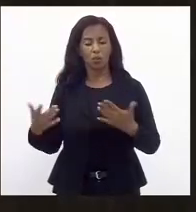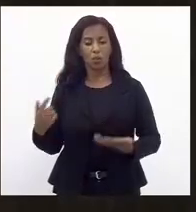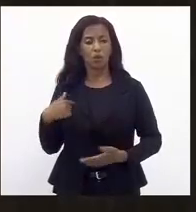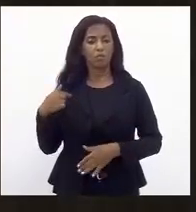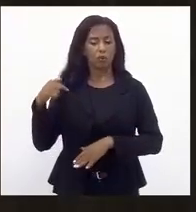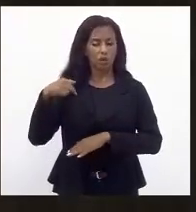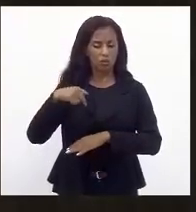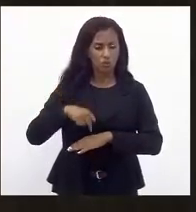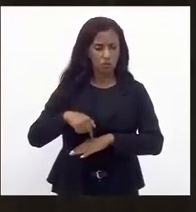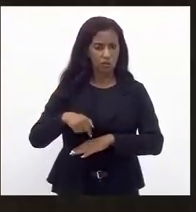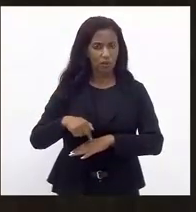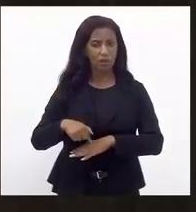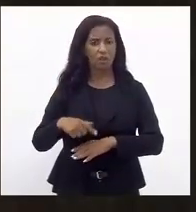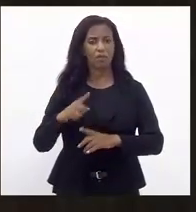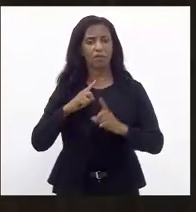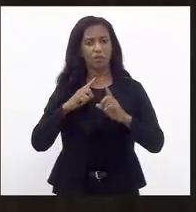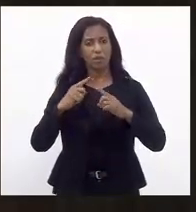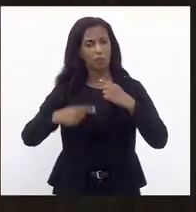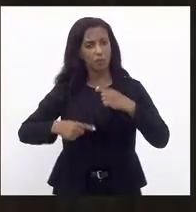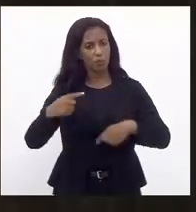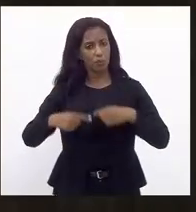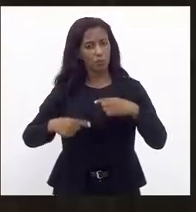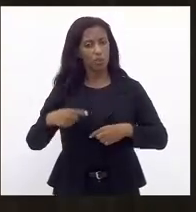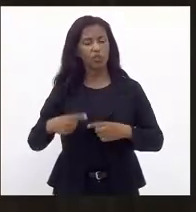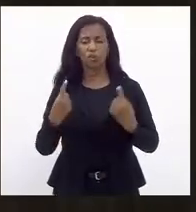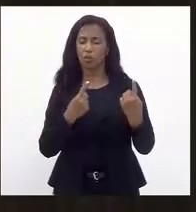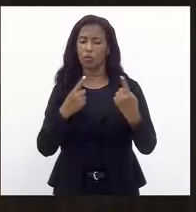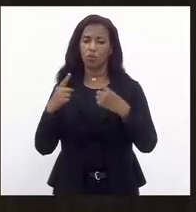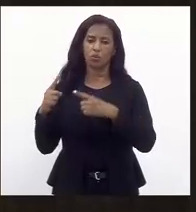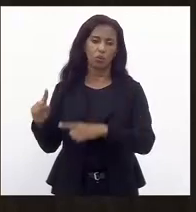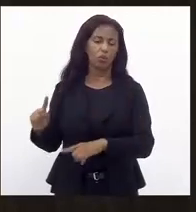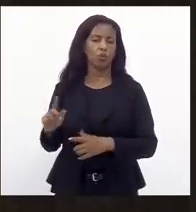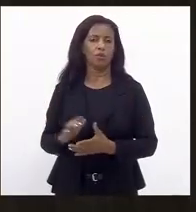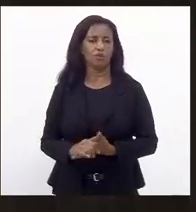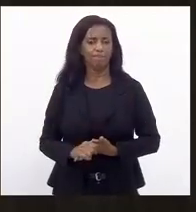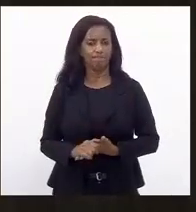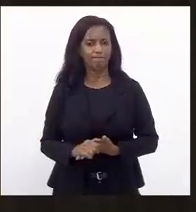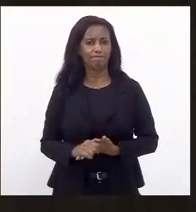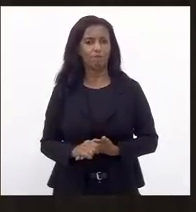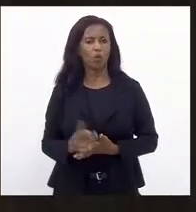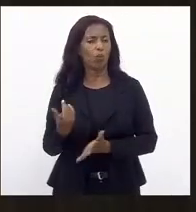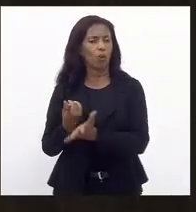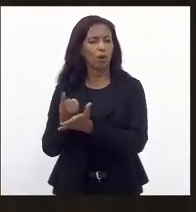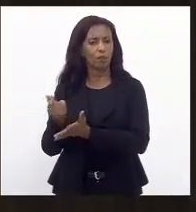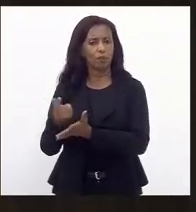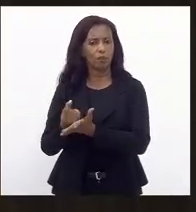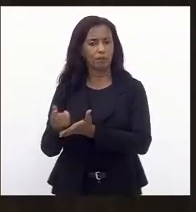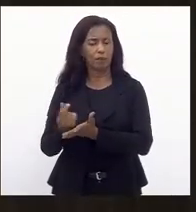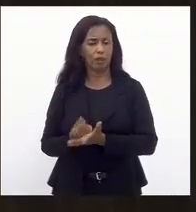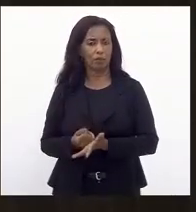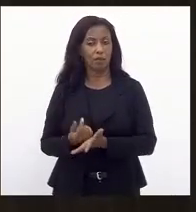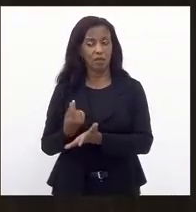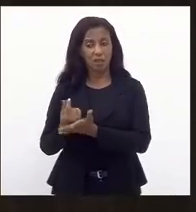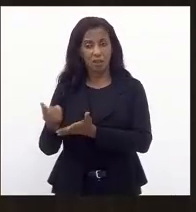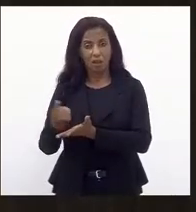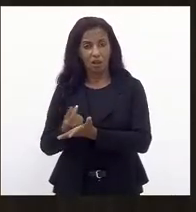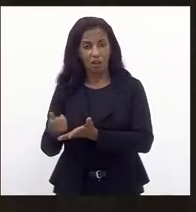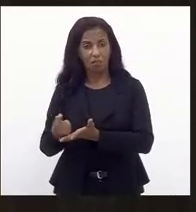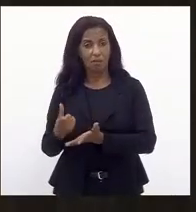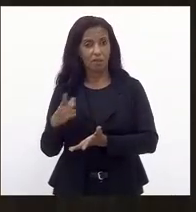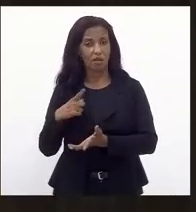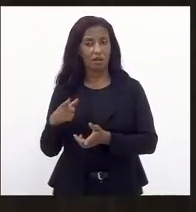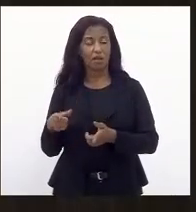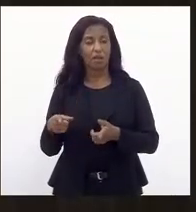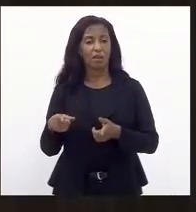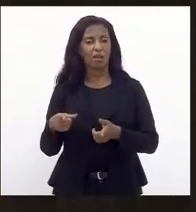eu estiver fazendo política eu sou contra exatamente o capital esse Capital que